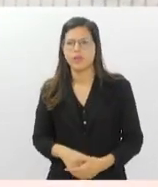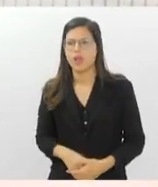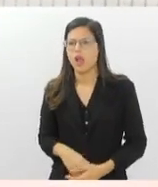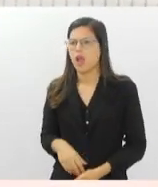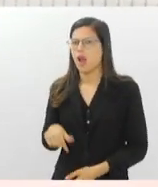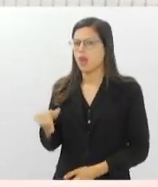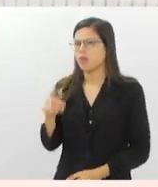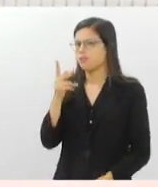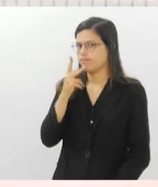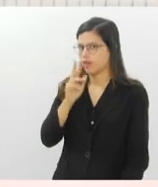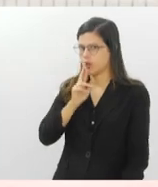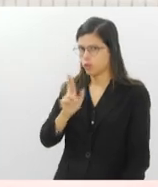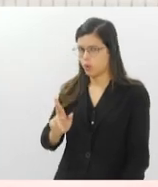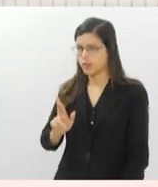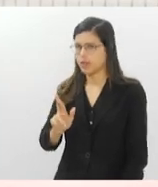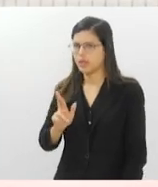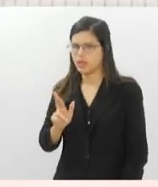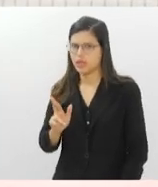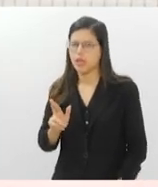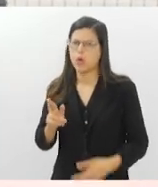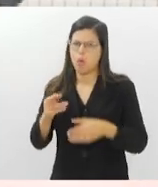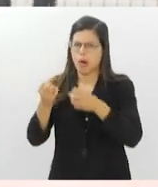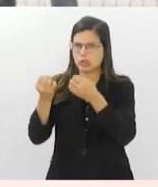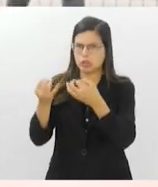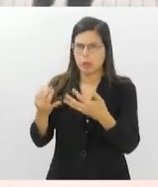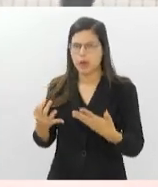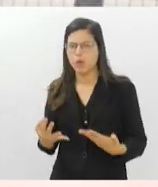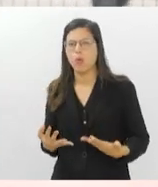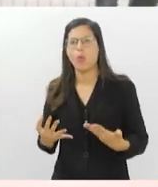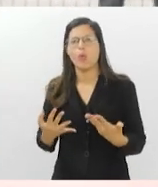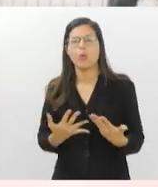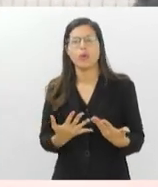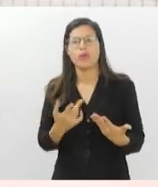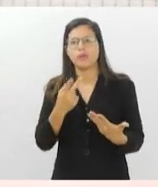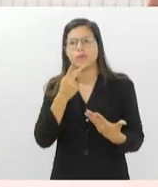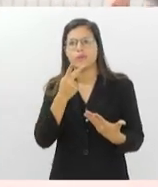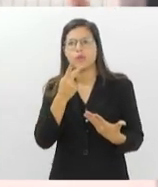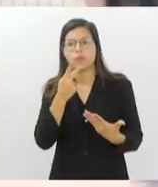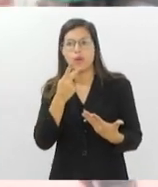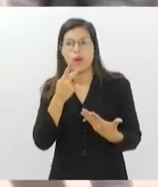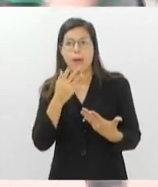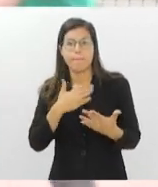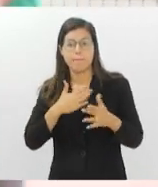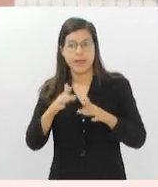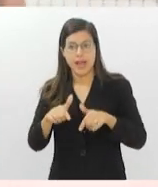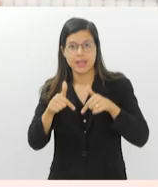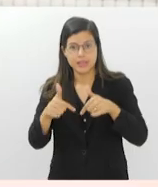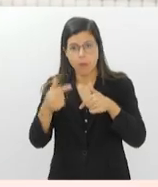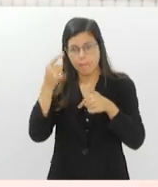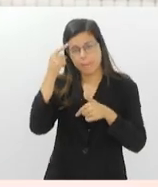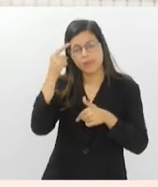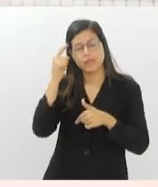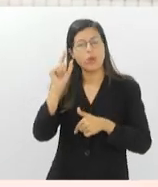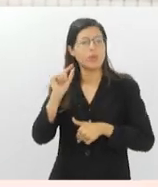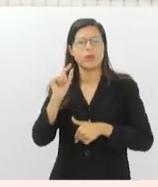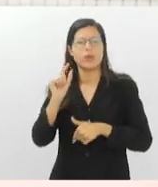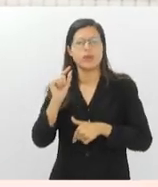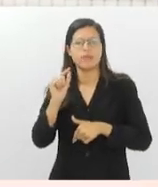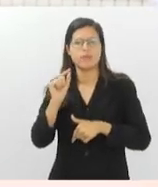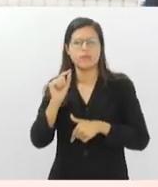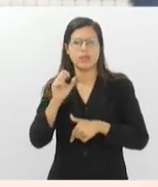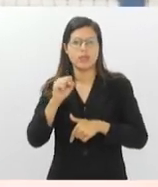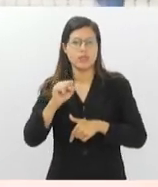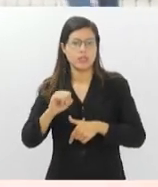olha, ele contou a circunstância, como ele soube. Ele falou, a minha atitude foi pensar o seguinte, se eu